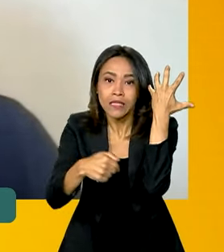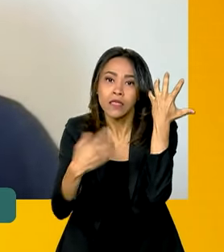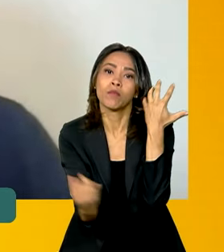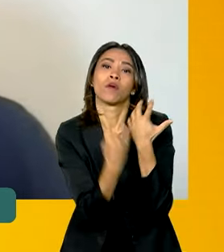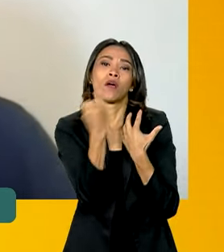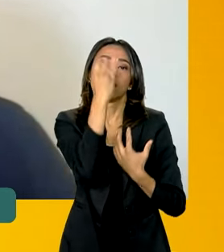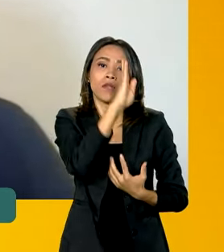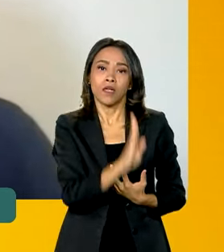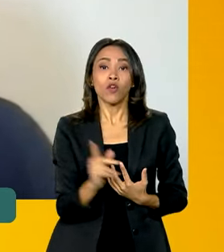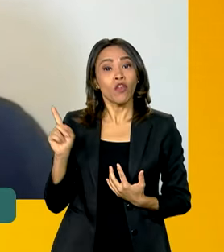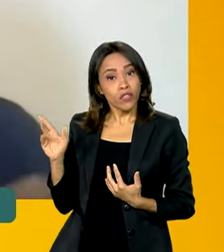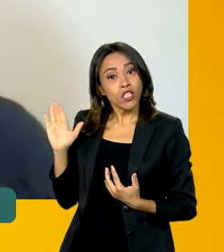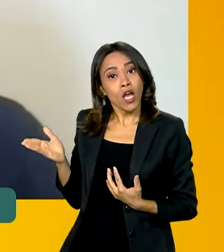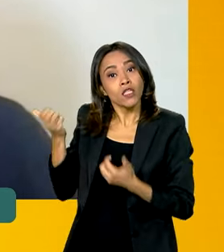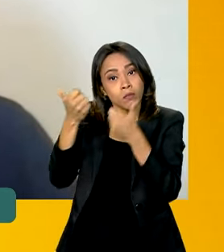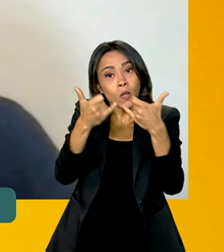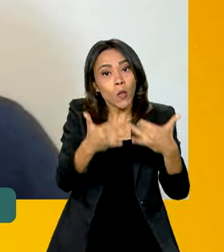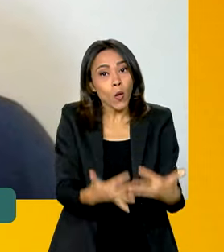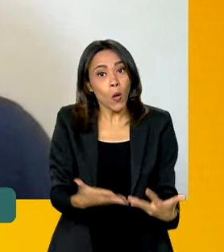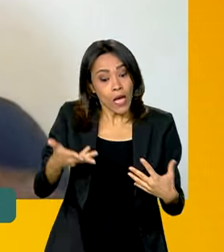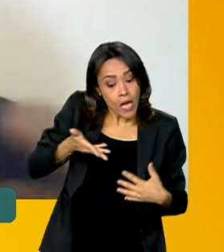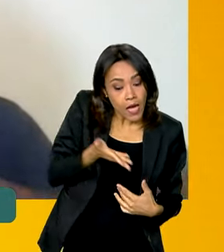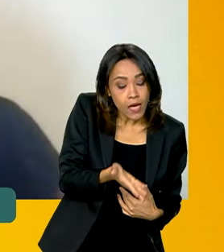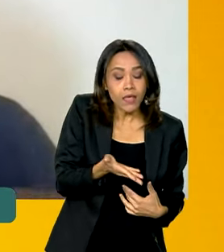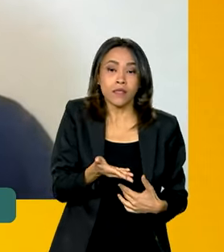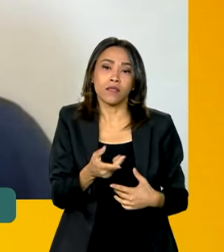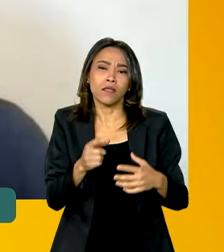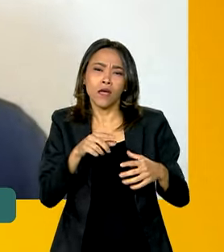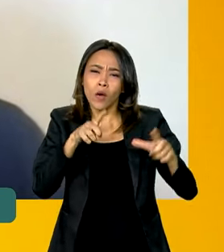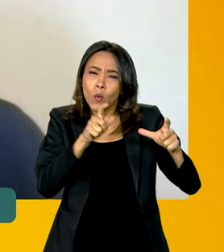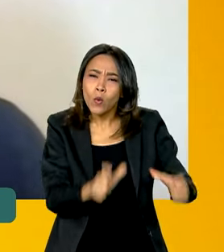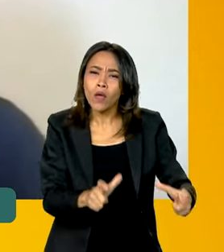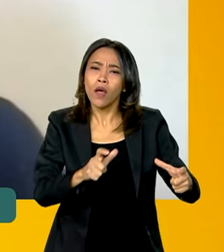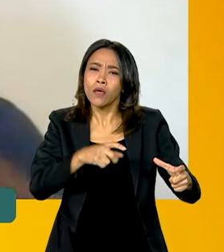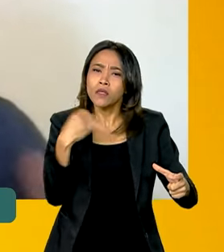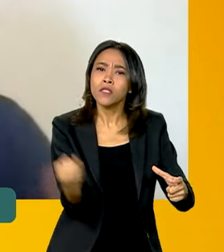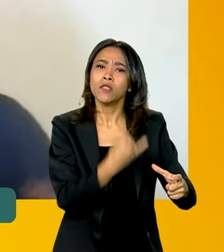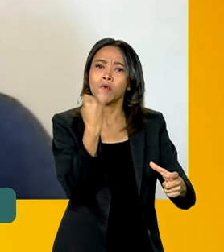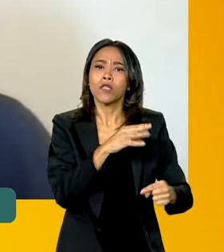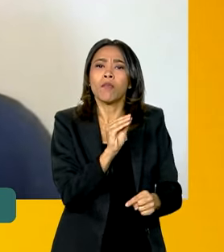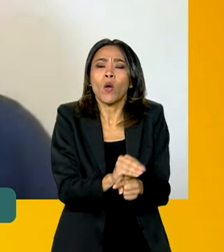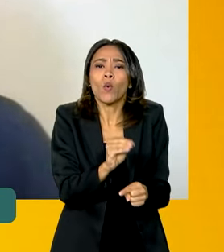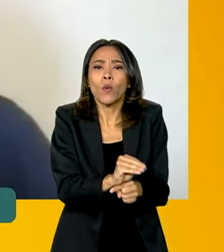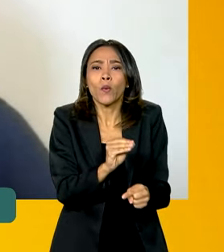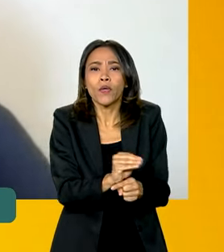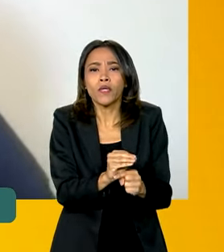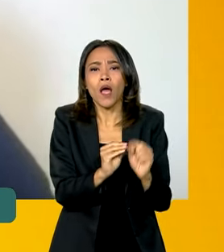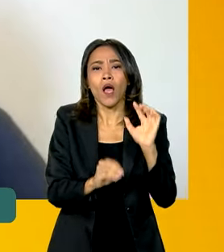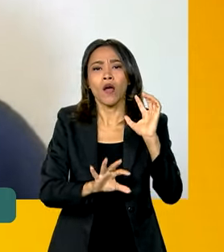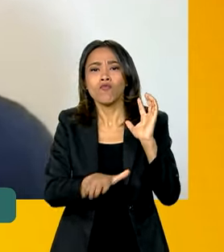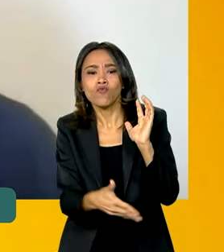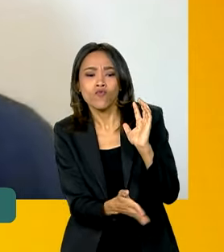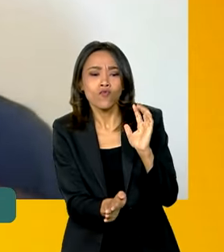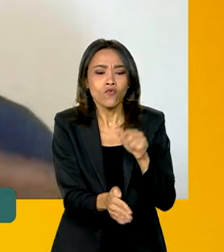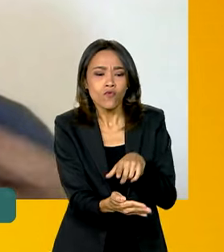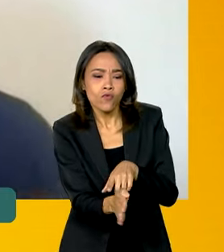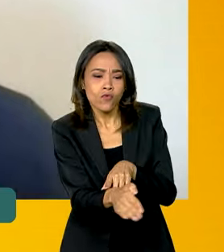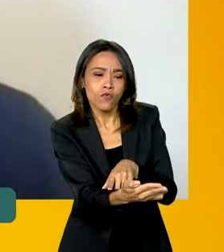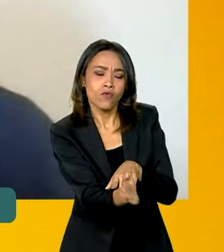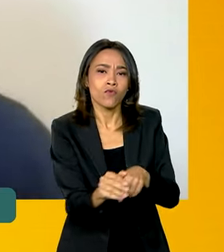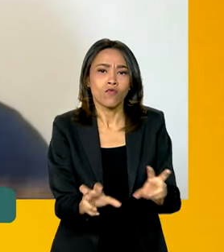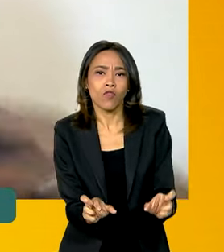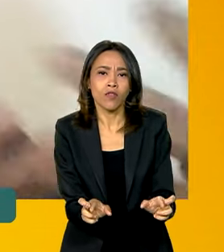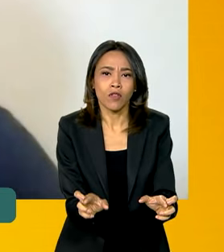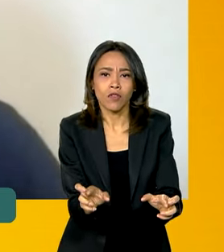você falou na sua introdução, os manguezais são ambientes importantíssimos para a manutenção da vida marinha, mas também da